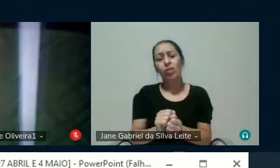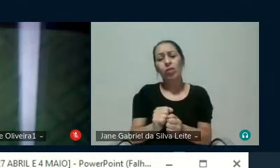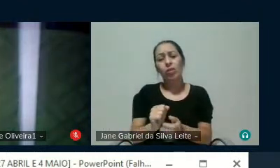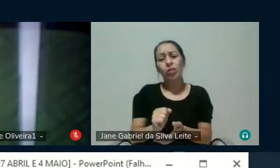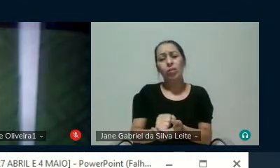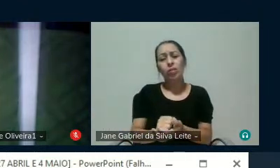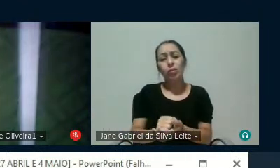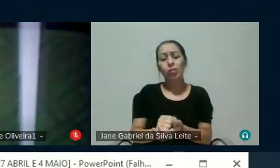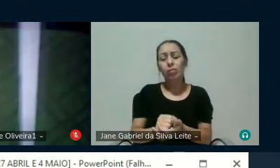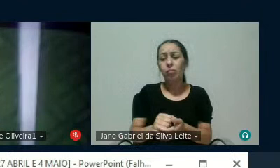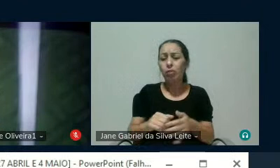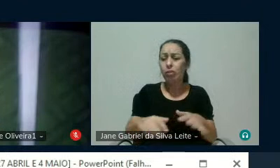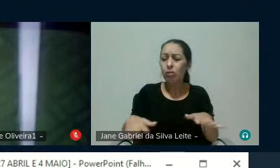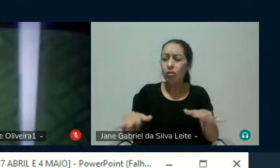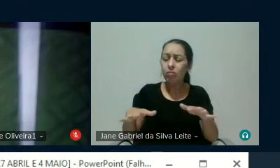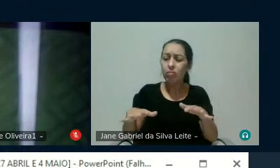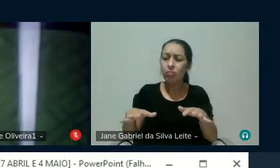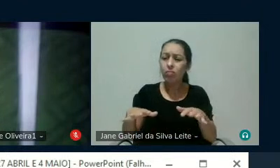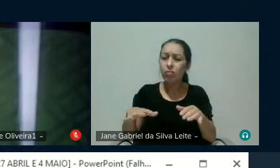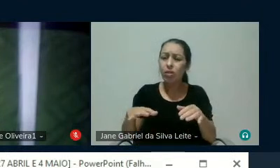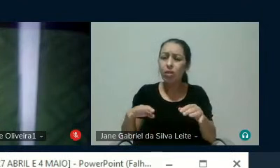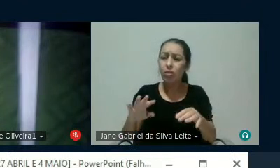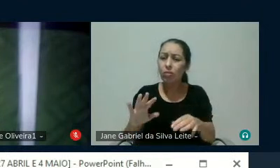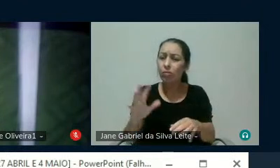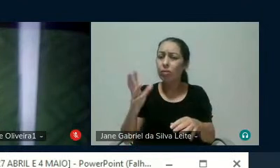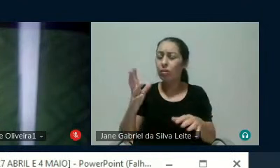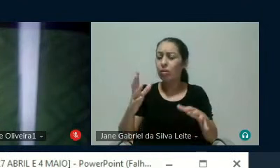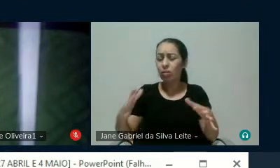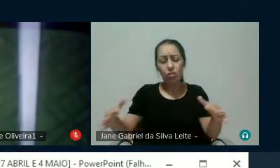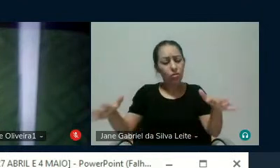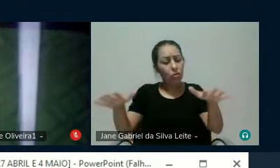esteja no mesmo patamar, né?